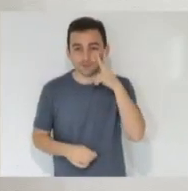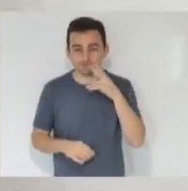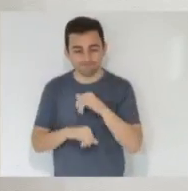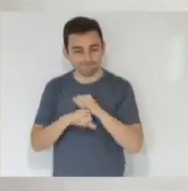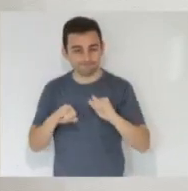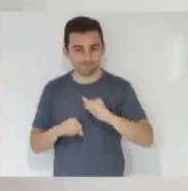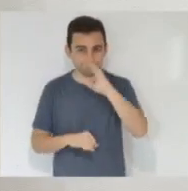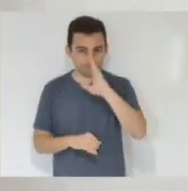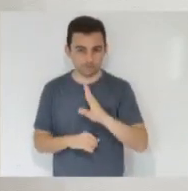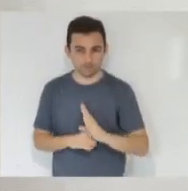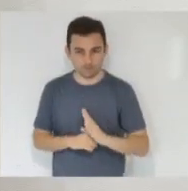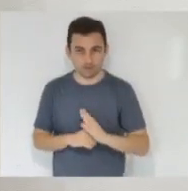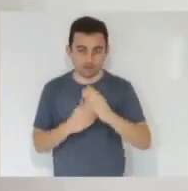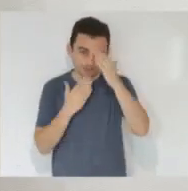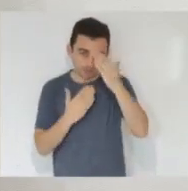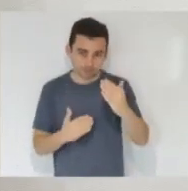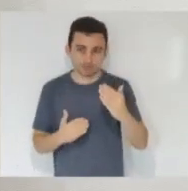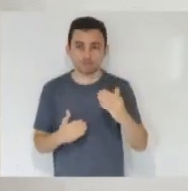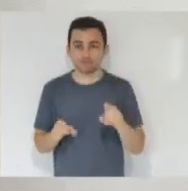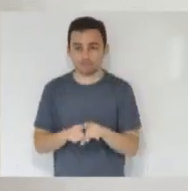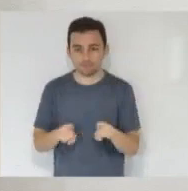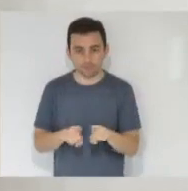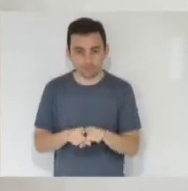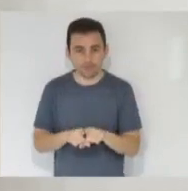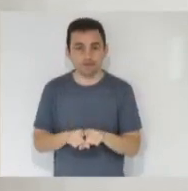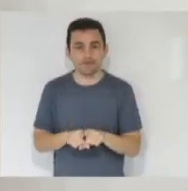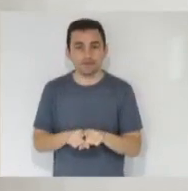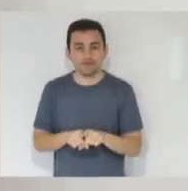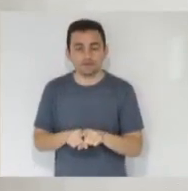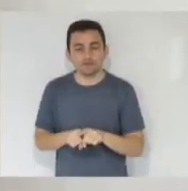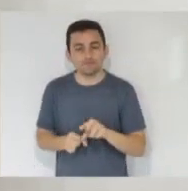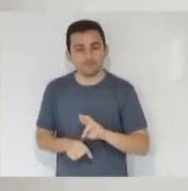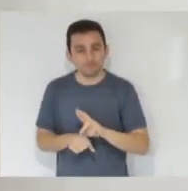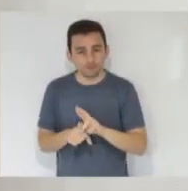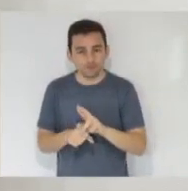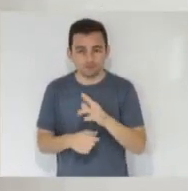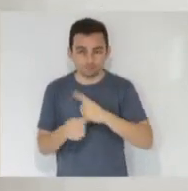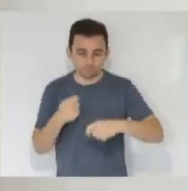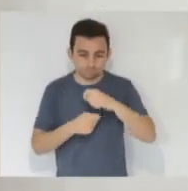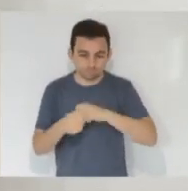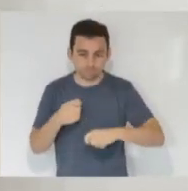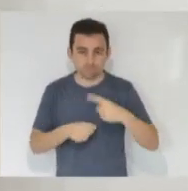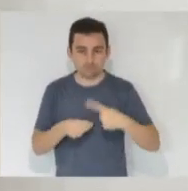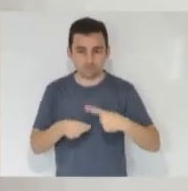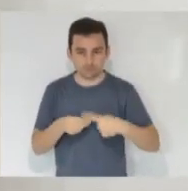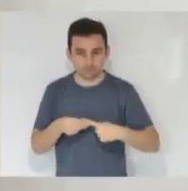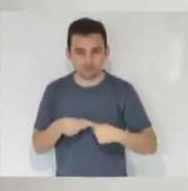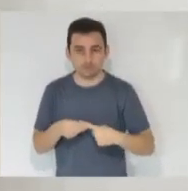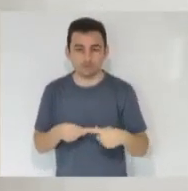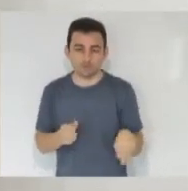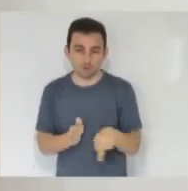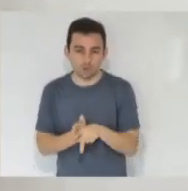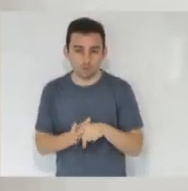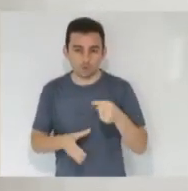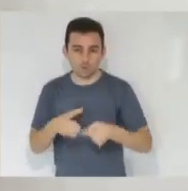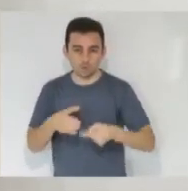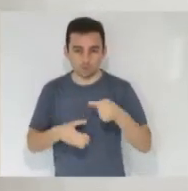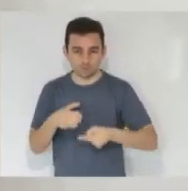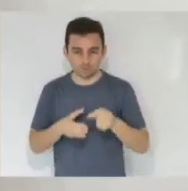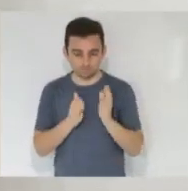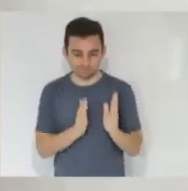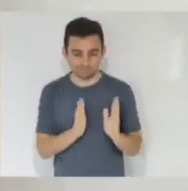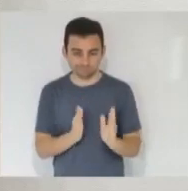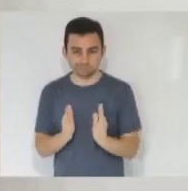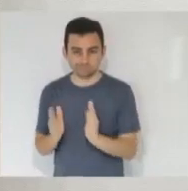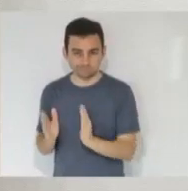catarinense. Agradecer neste momento também, em nome da administração municipal, da Comissão Central Organizadora,